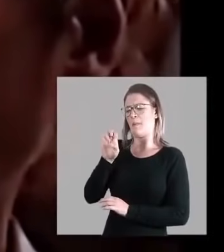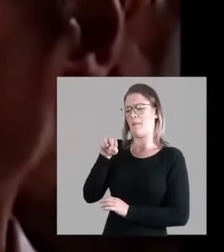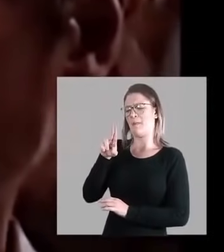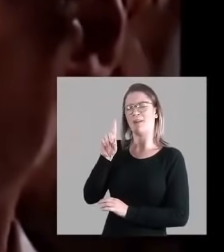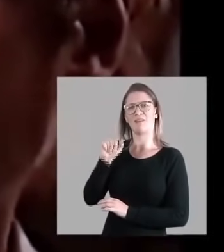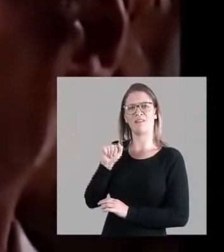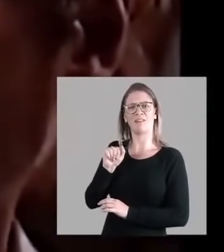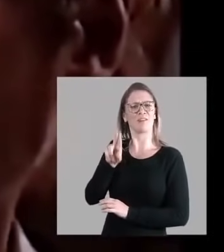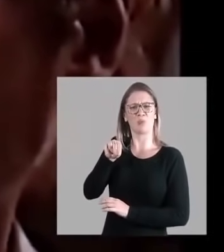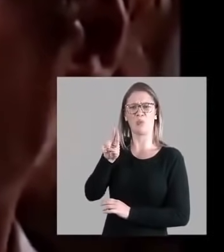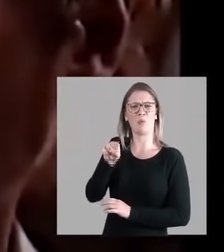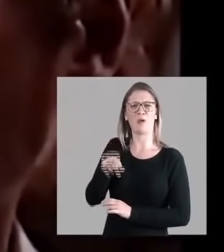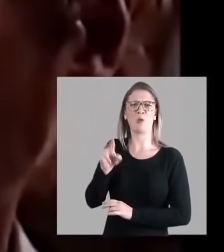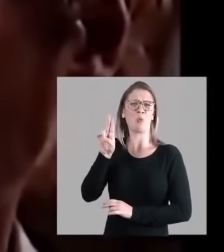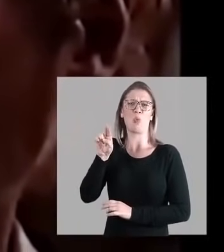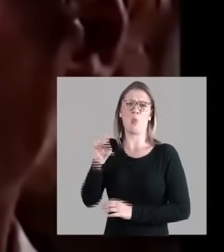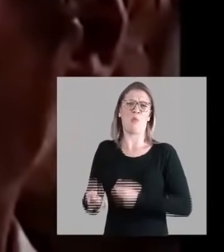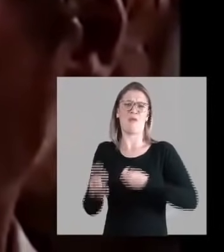Never.